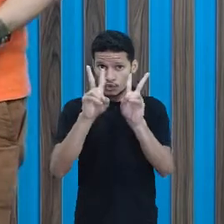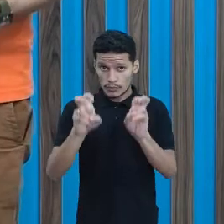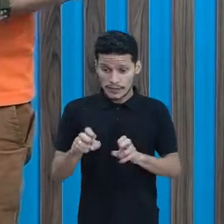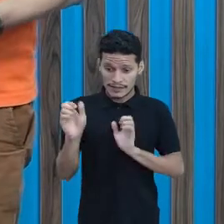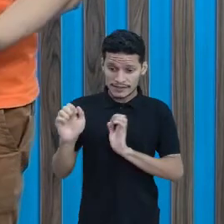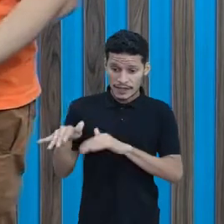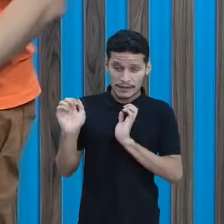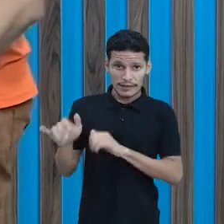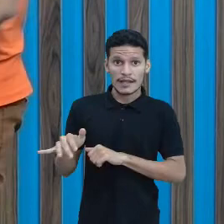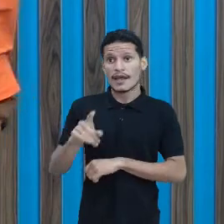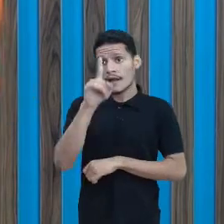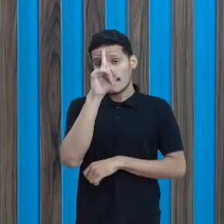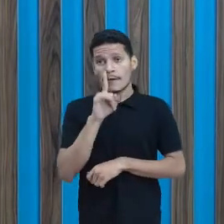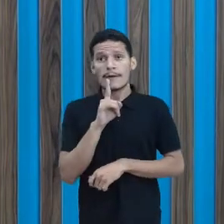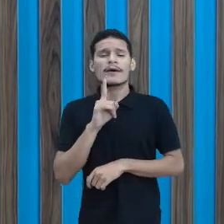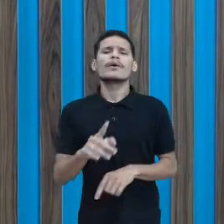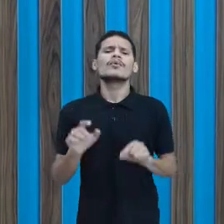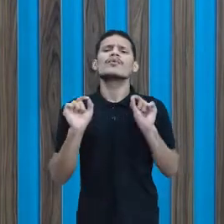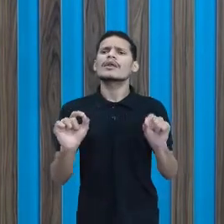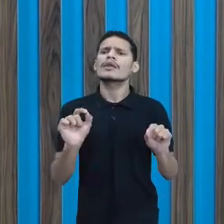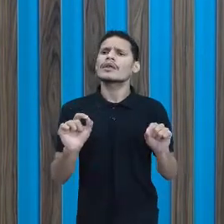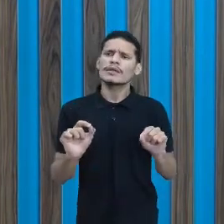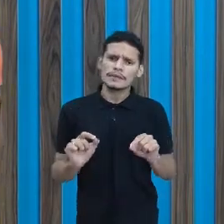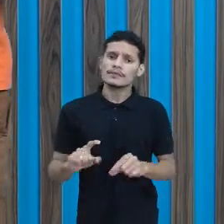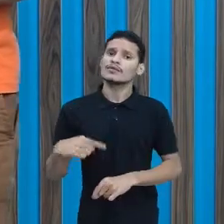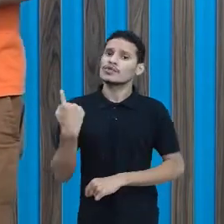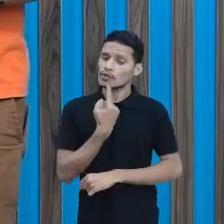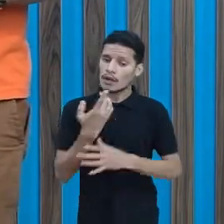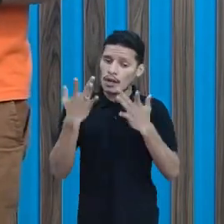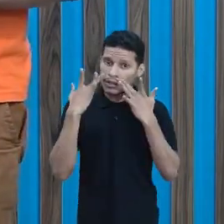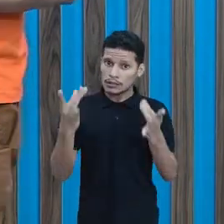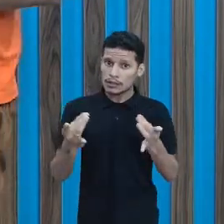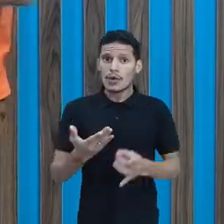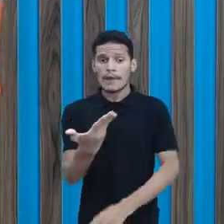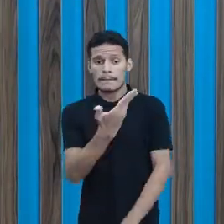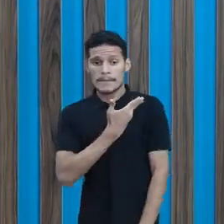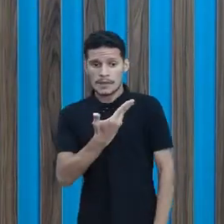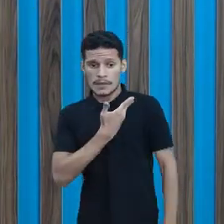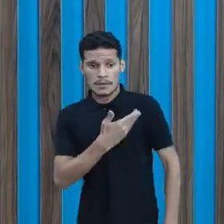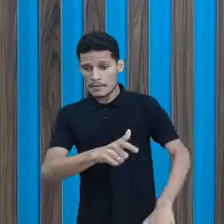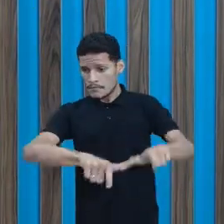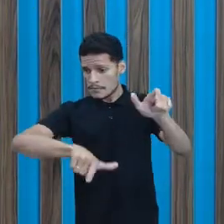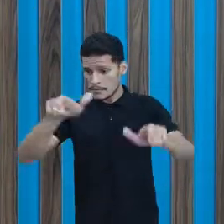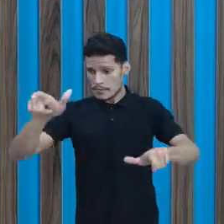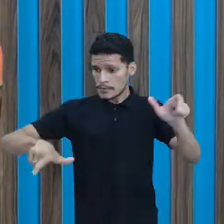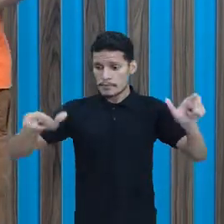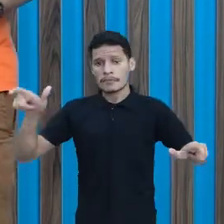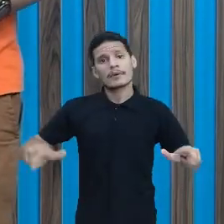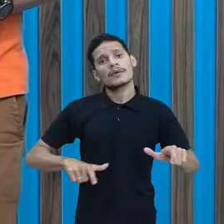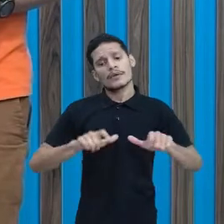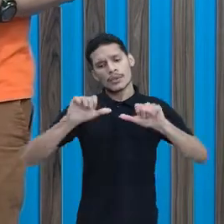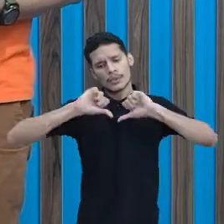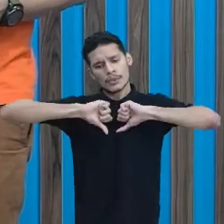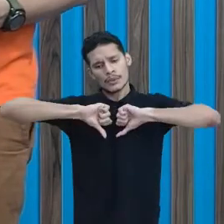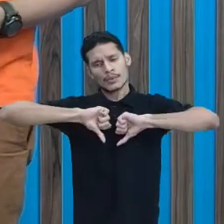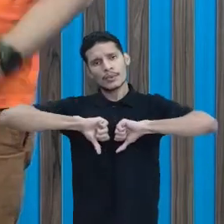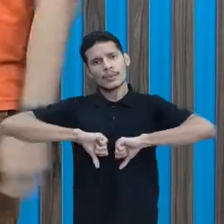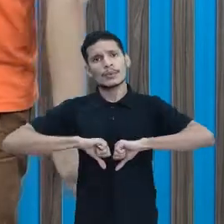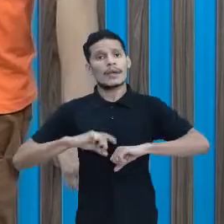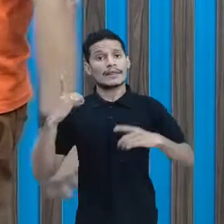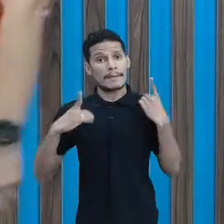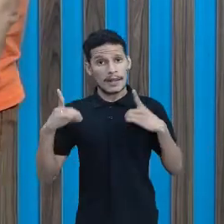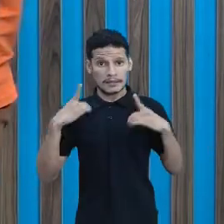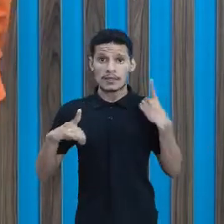Setembro Amarelo, ou seja, temos que ficar atentos aí aos colegas, aos amigos que estão meio para baixo, de repente com